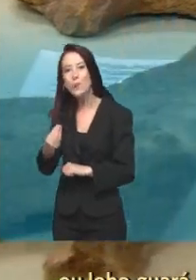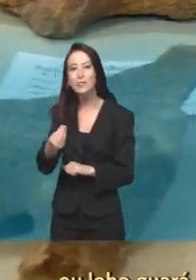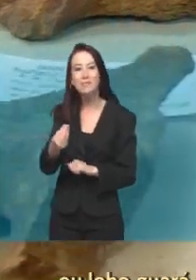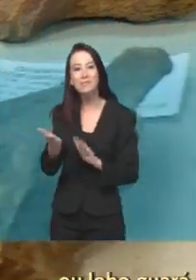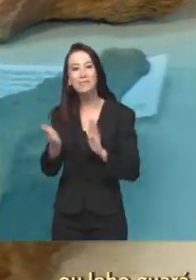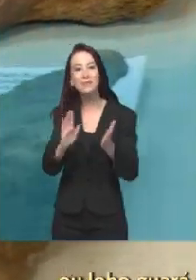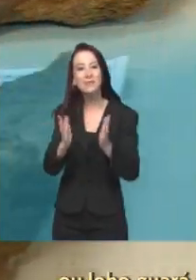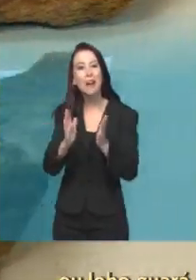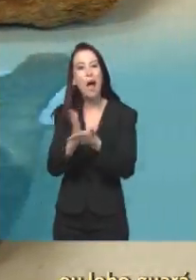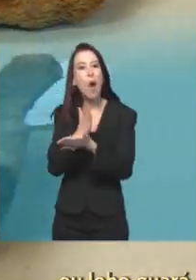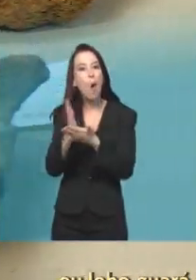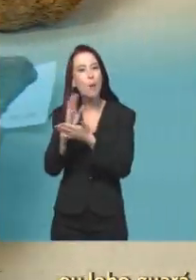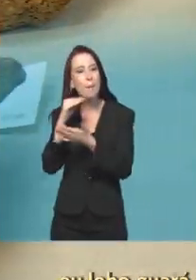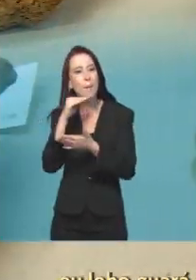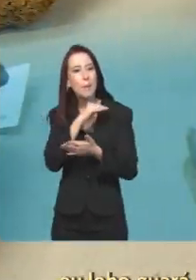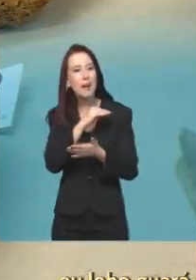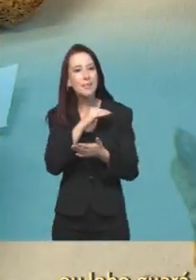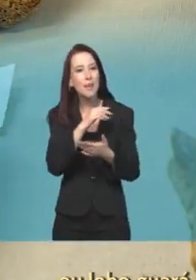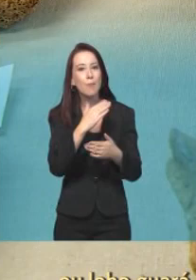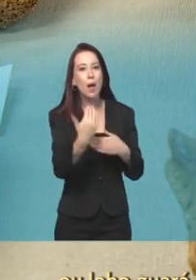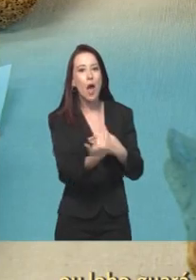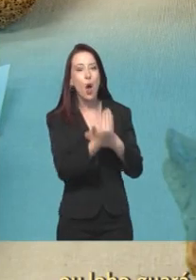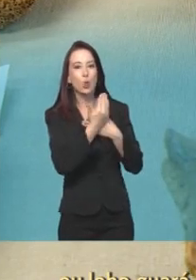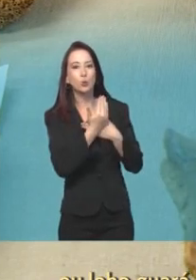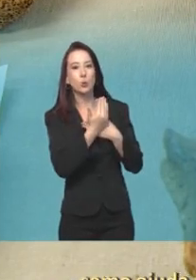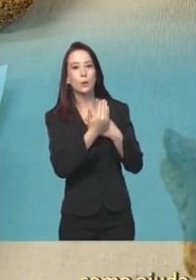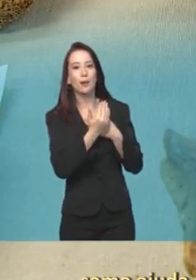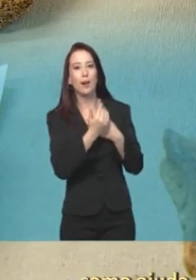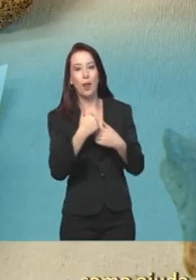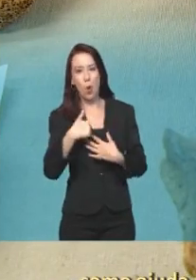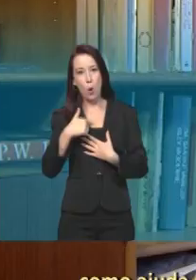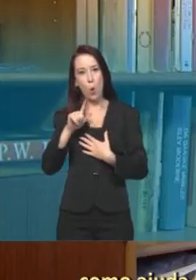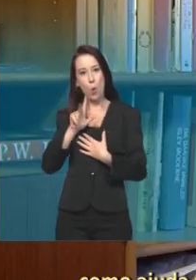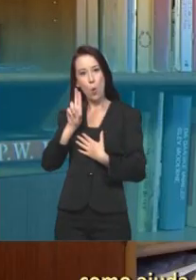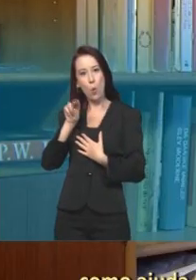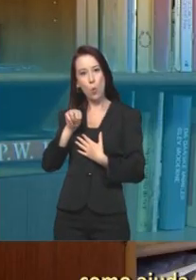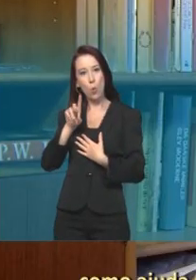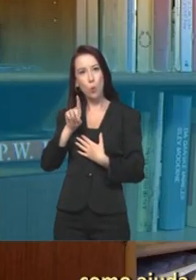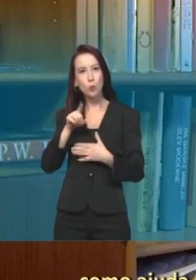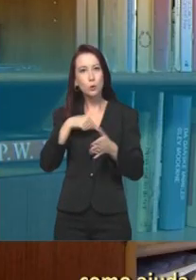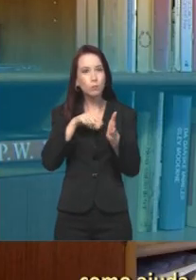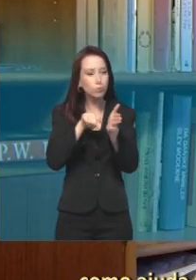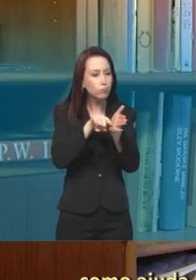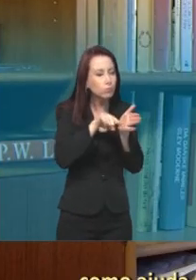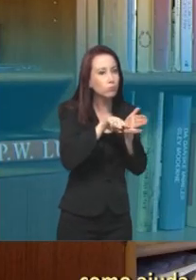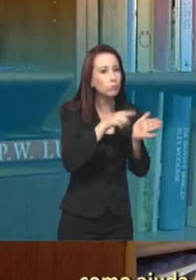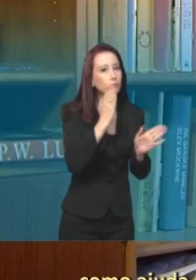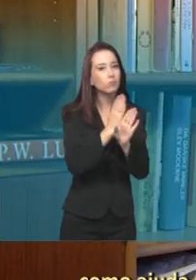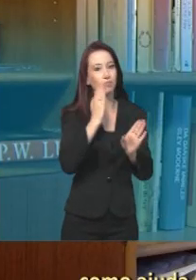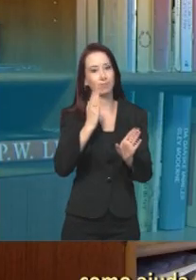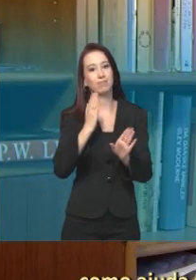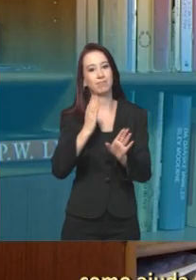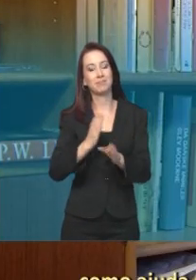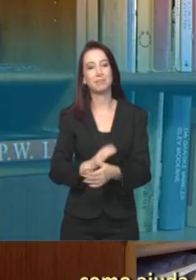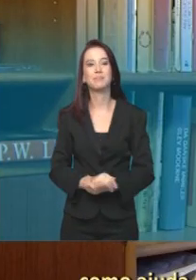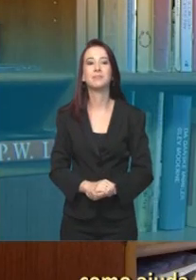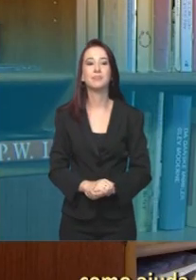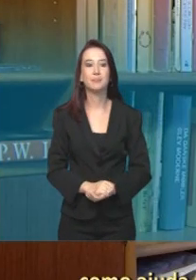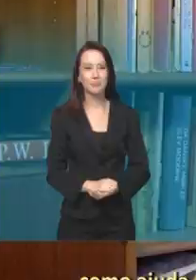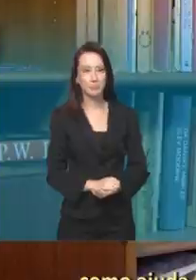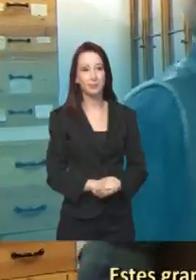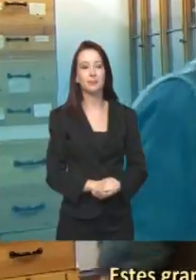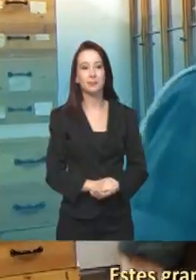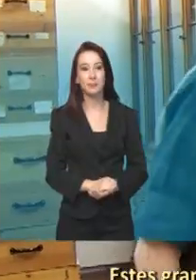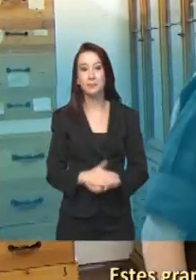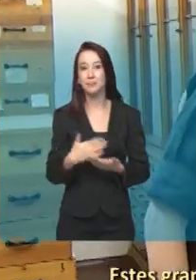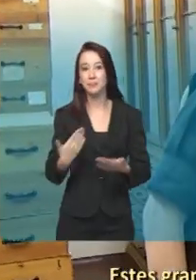que tinha na região, para servir como ajuda para determinar qual espécie era esse